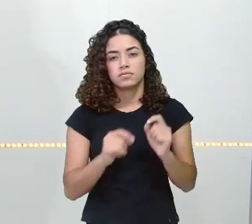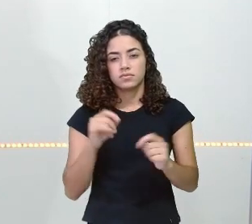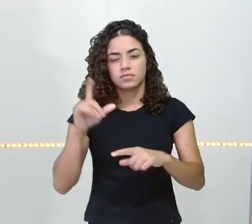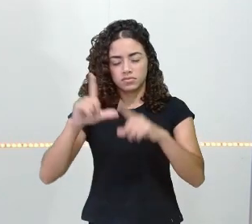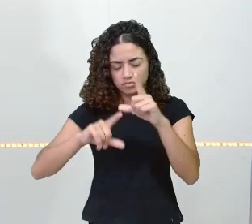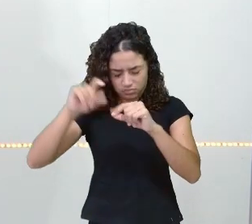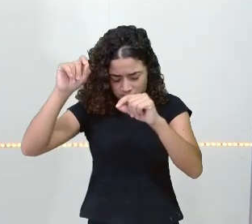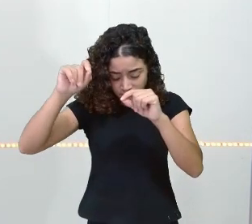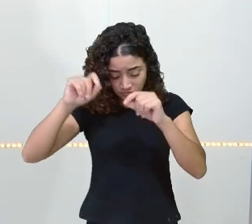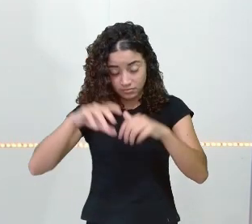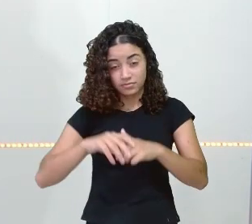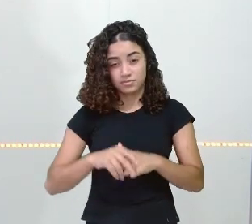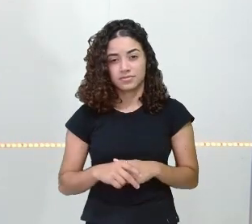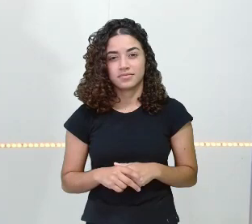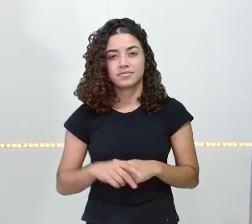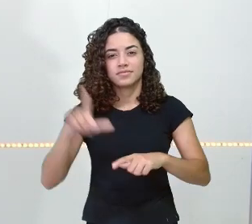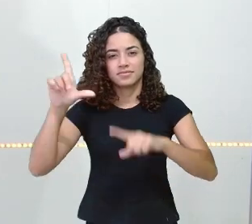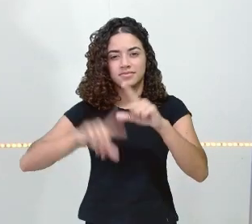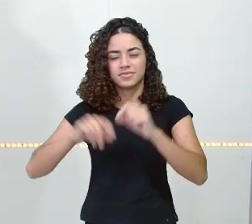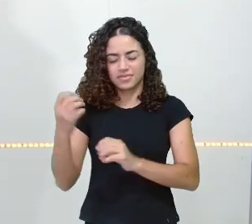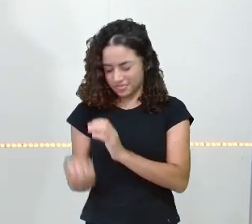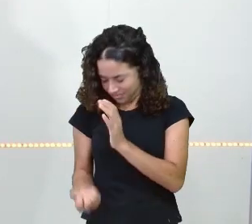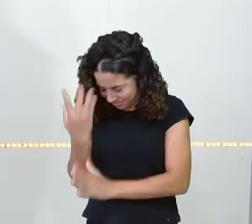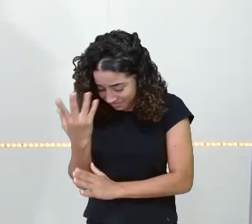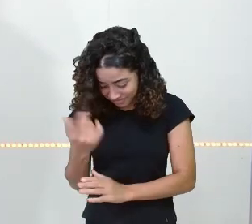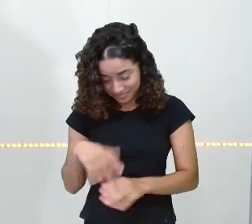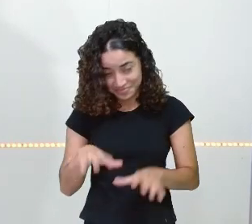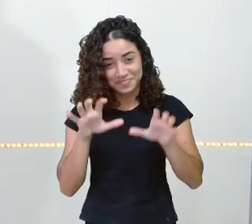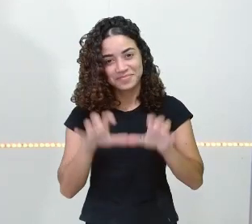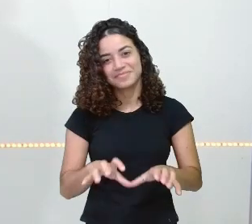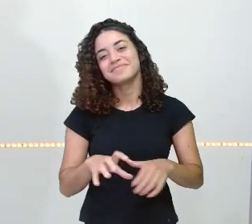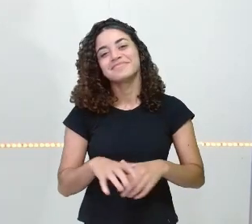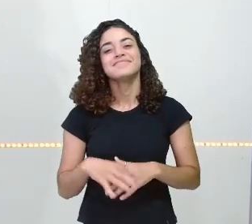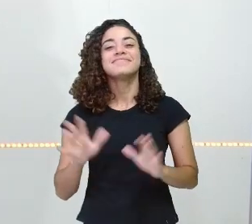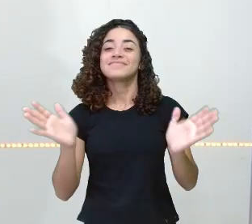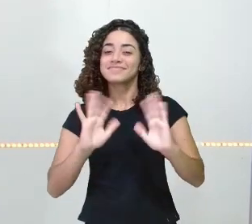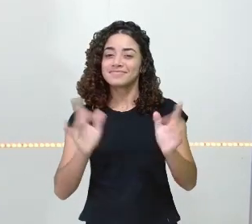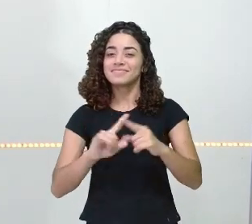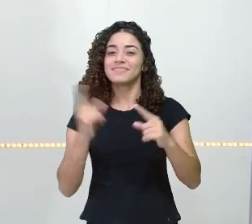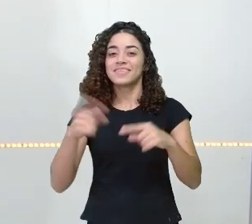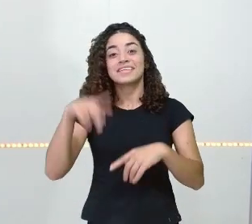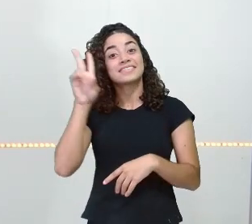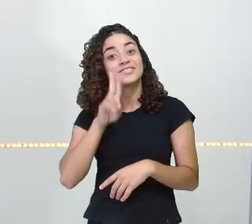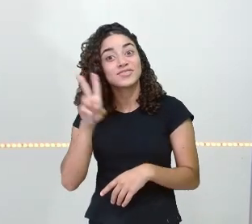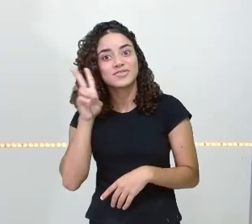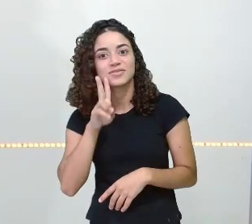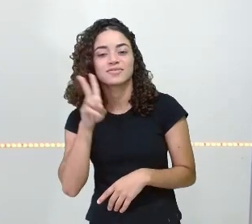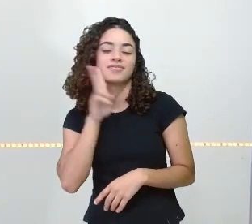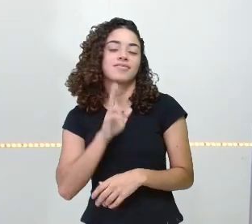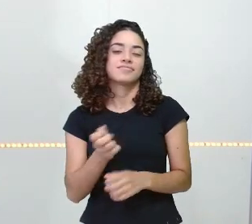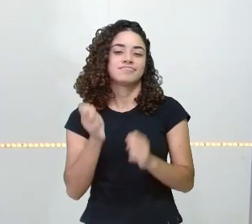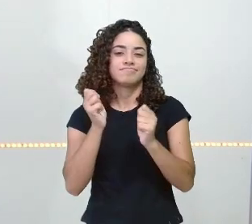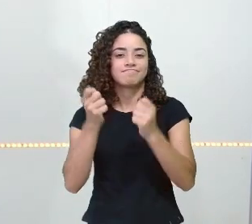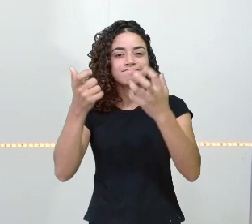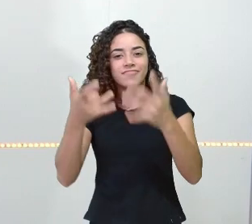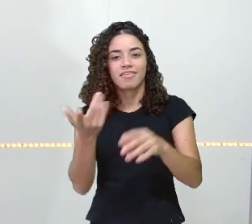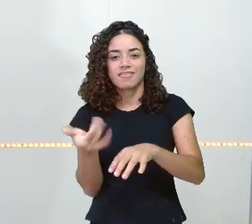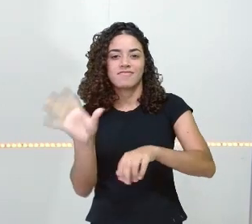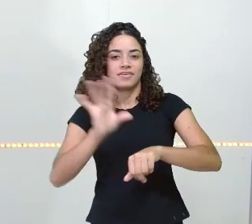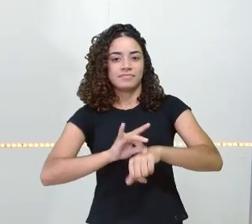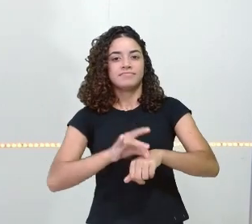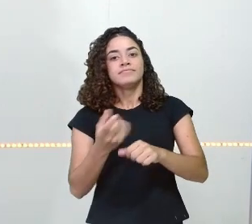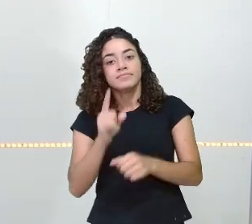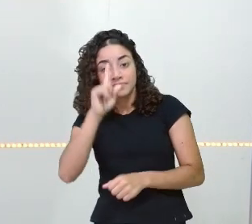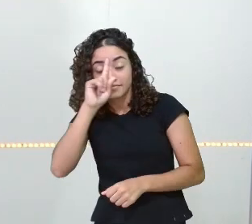verdade? Sabemos que as estrelas não surgiram assim, mas é uma história contada, é uma história inventada